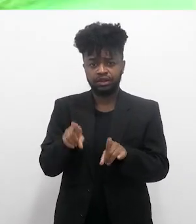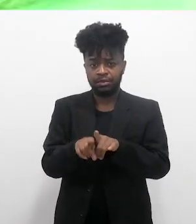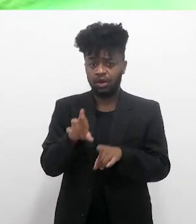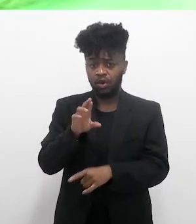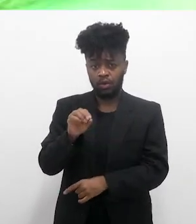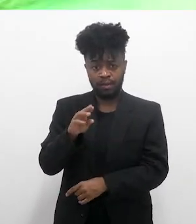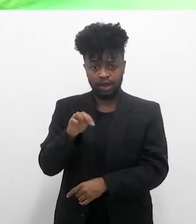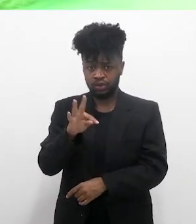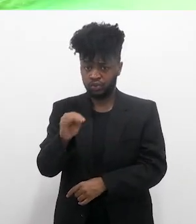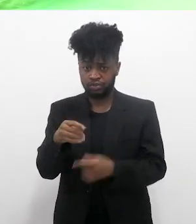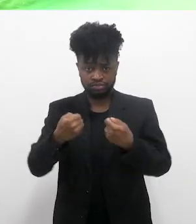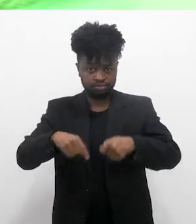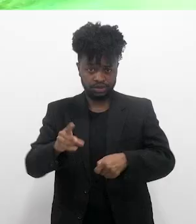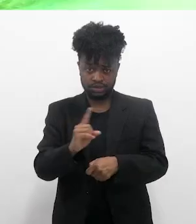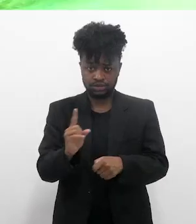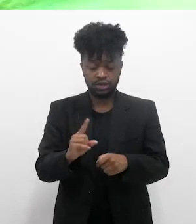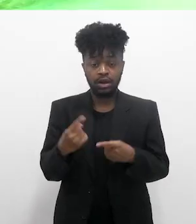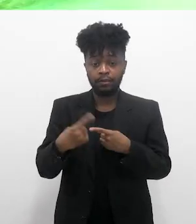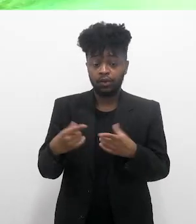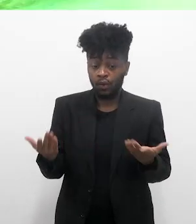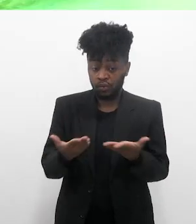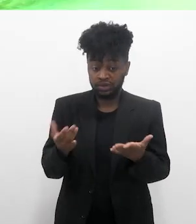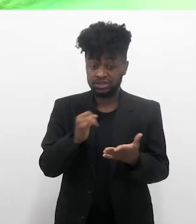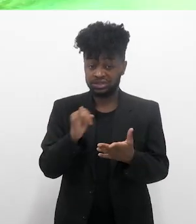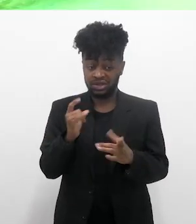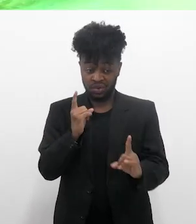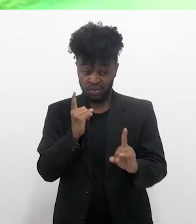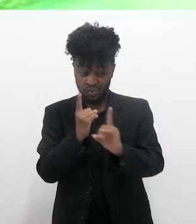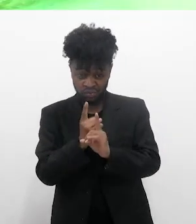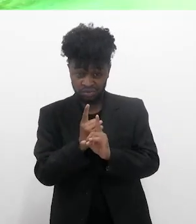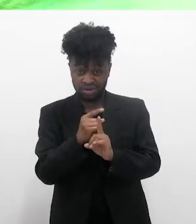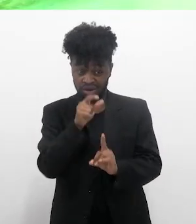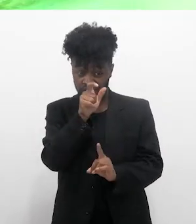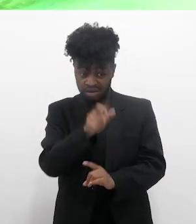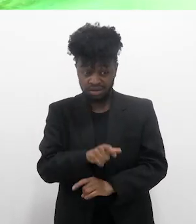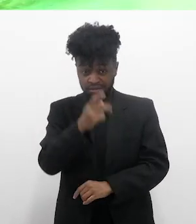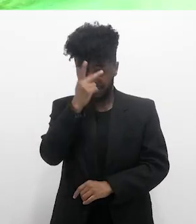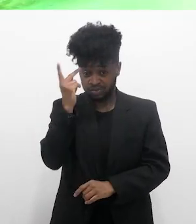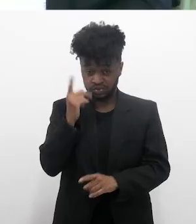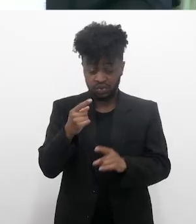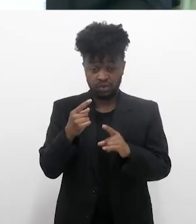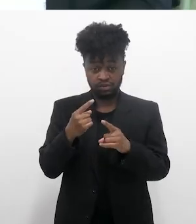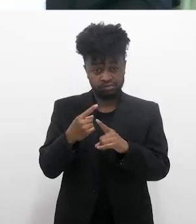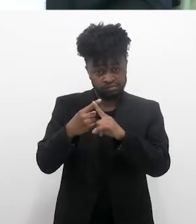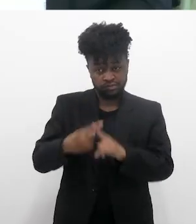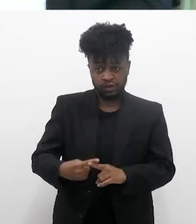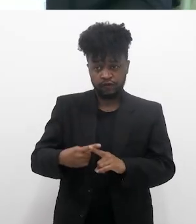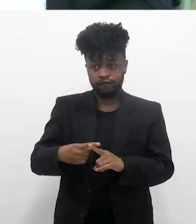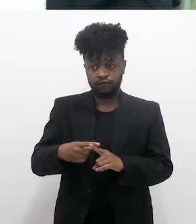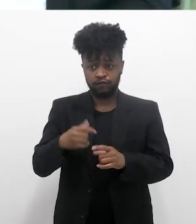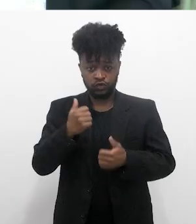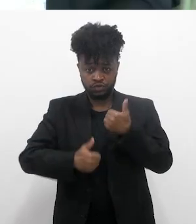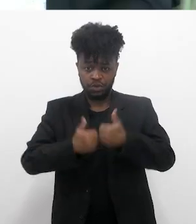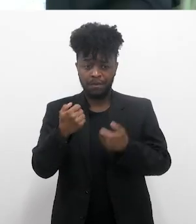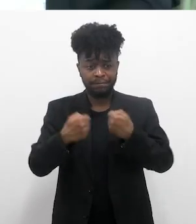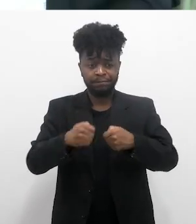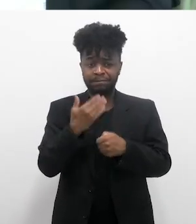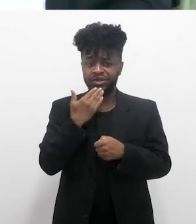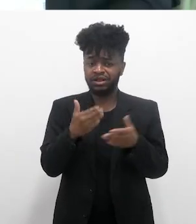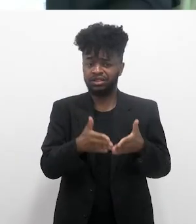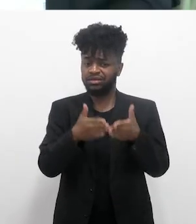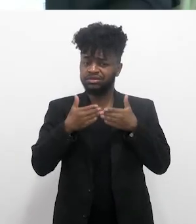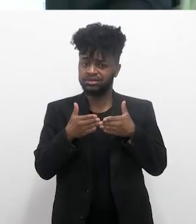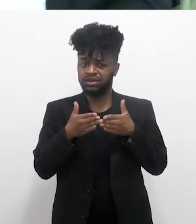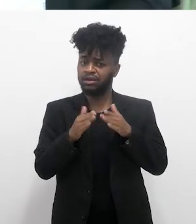Hoje, para você chegar a um jogador de futebol, você tem que pedir permissão. O assessor. A gente fala